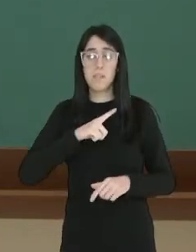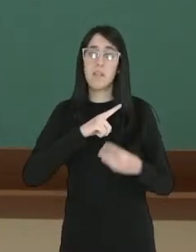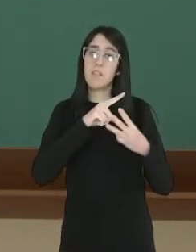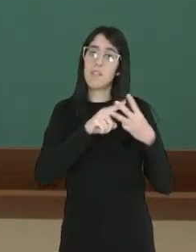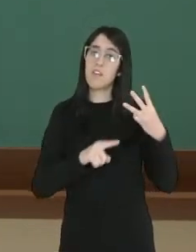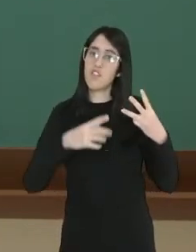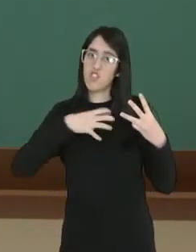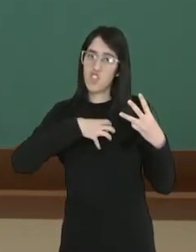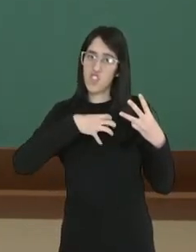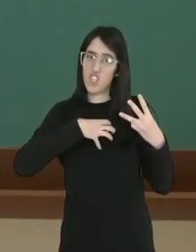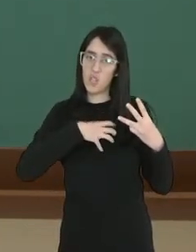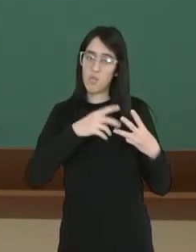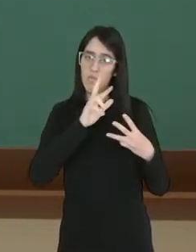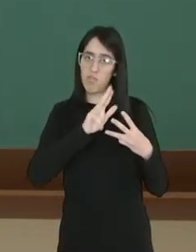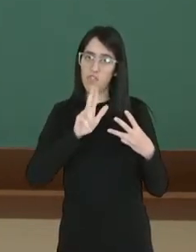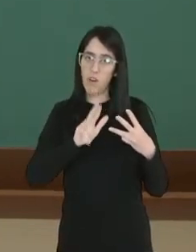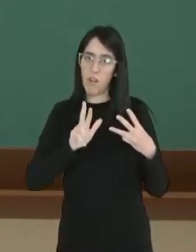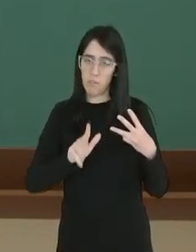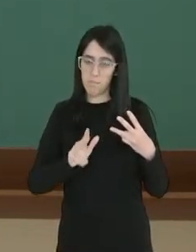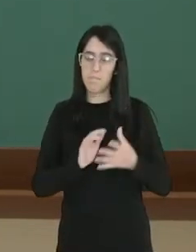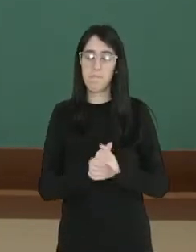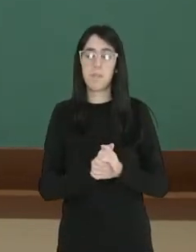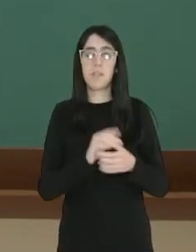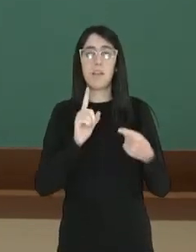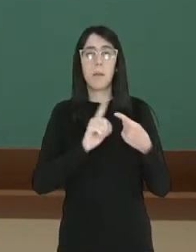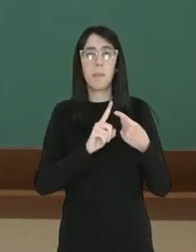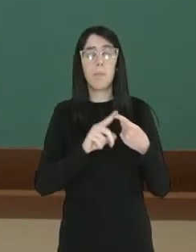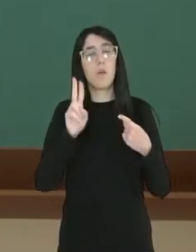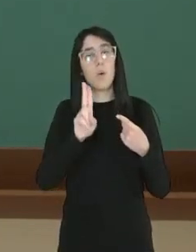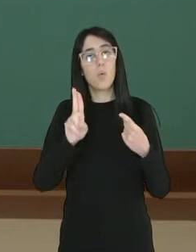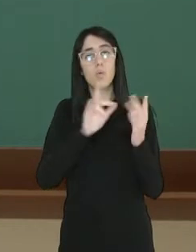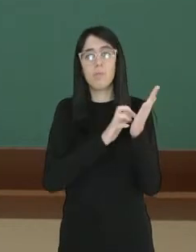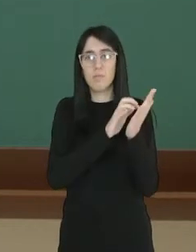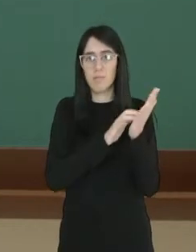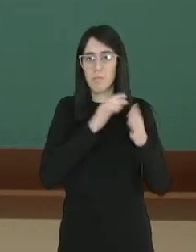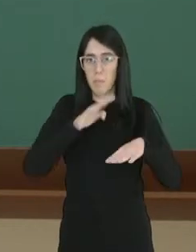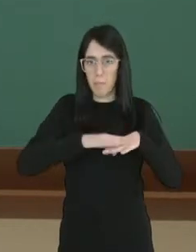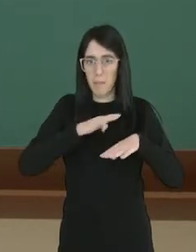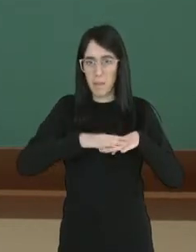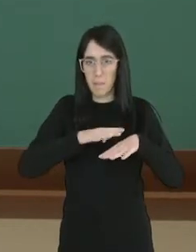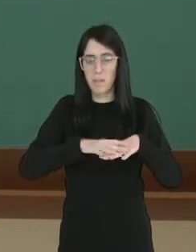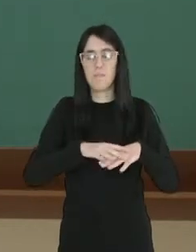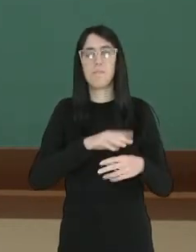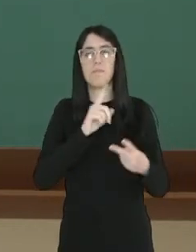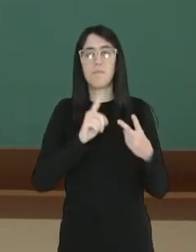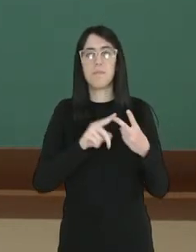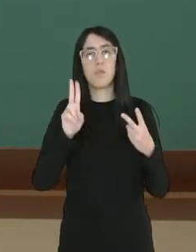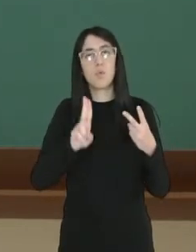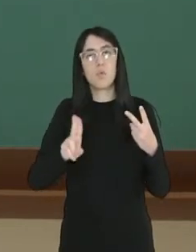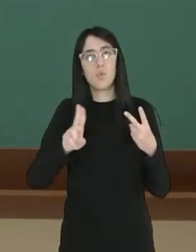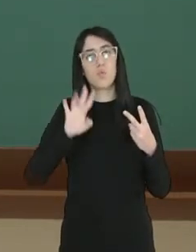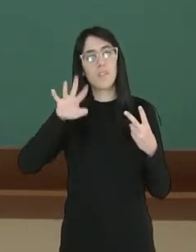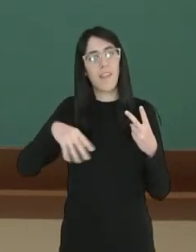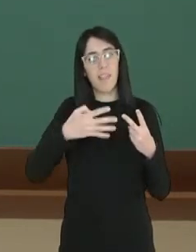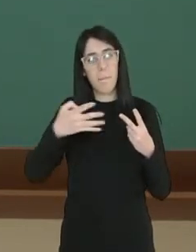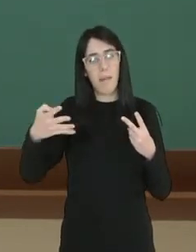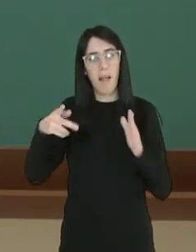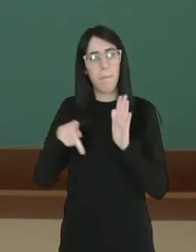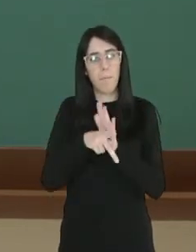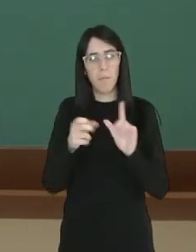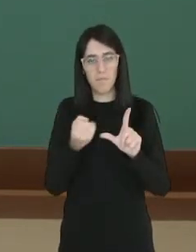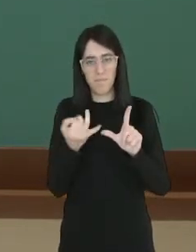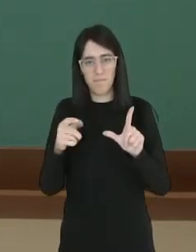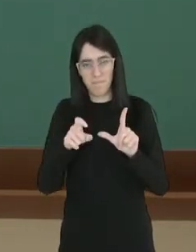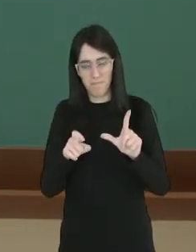maneiras, que são, primeiro, fazendo uso da calculadora. Segundo, usando tabela de logaritmo, né?